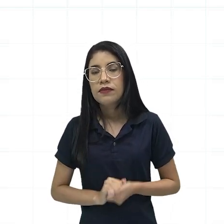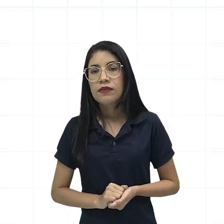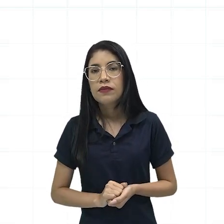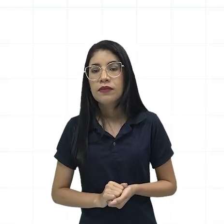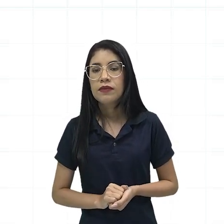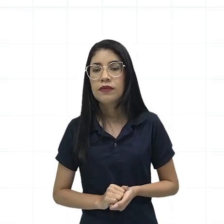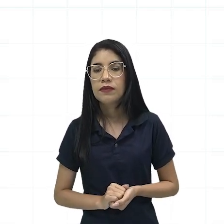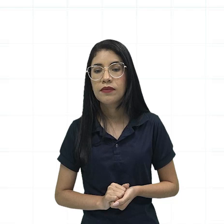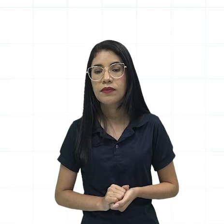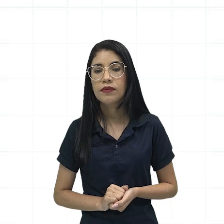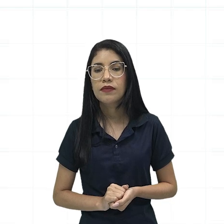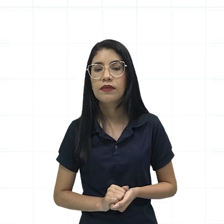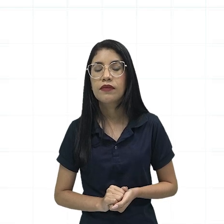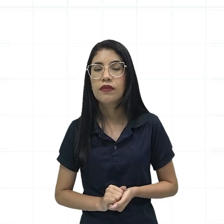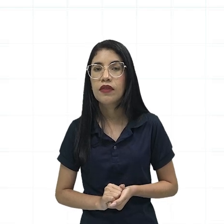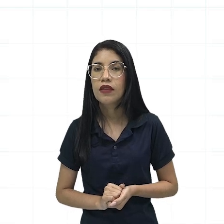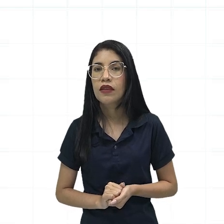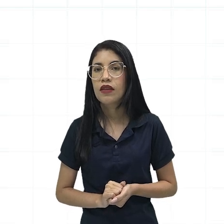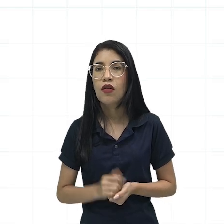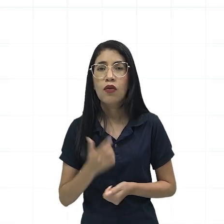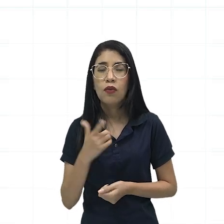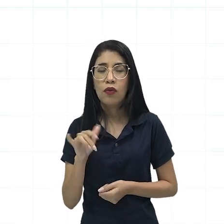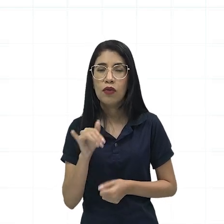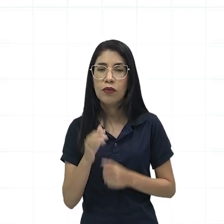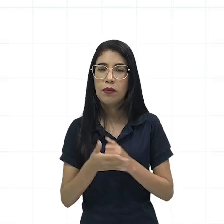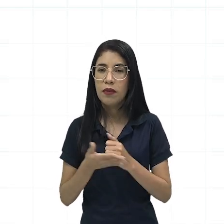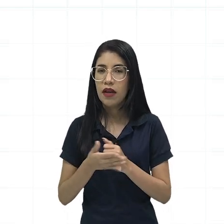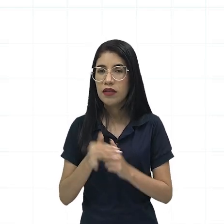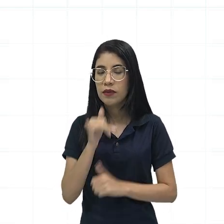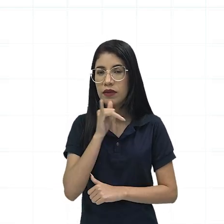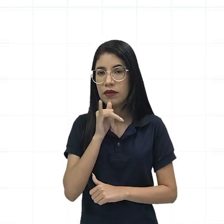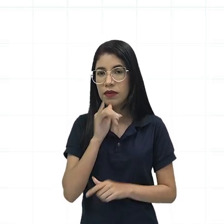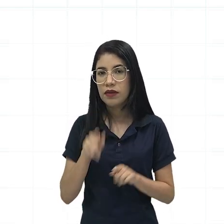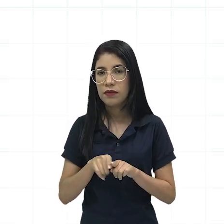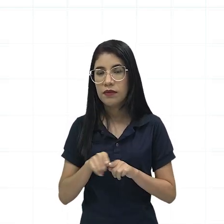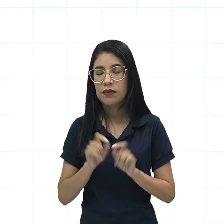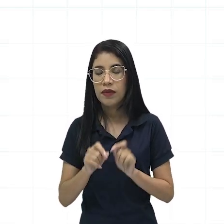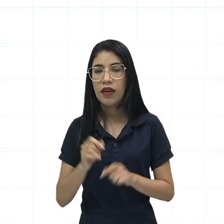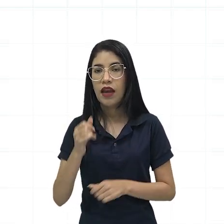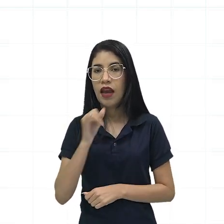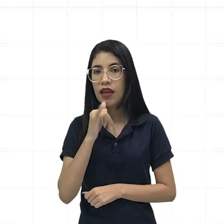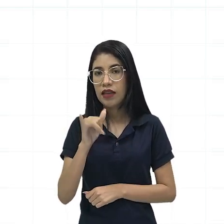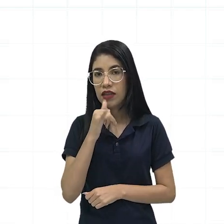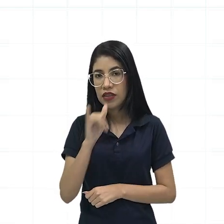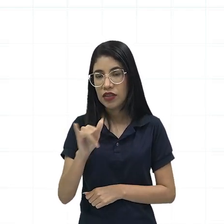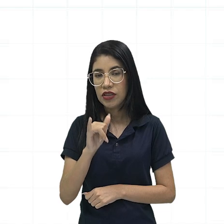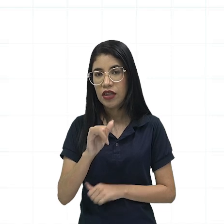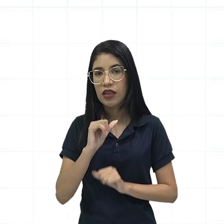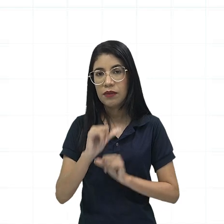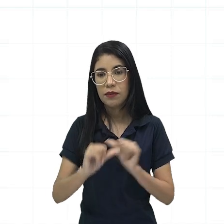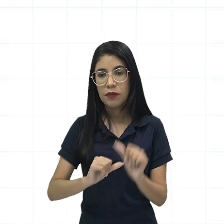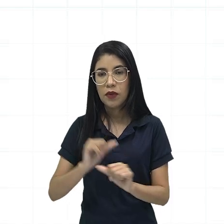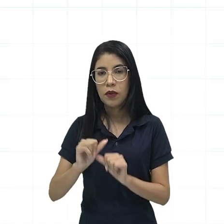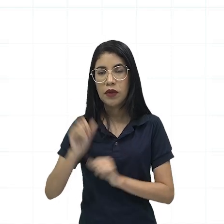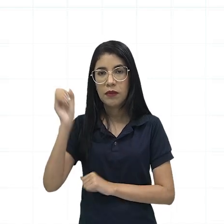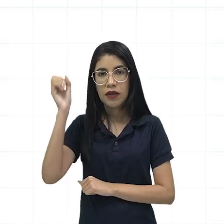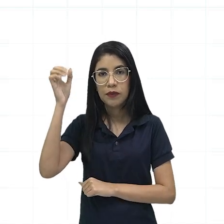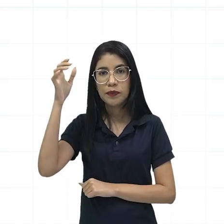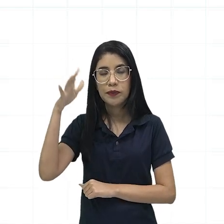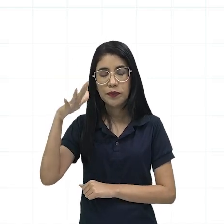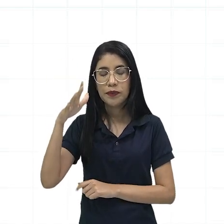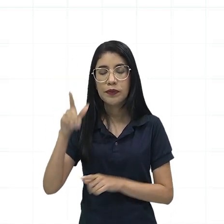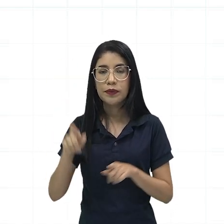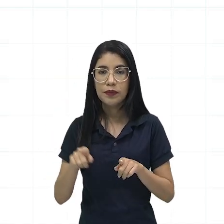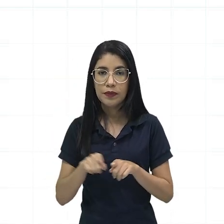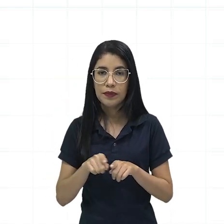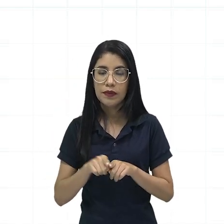energia. Exemplo básico que nós temos, olha aí, a energia elétrica se transformando em energia luminosa,